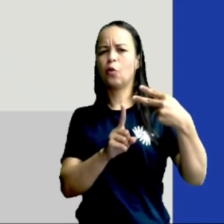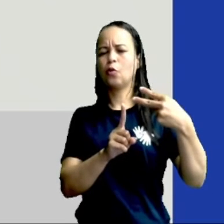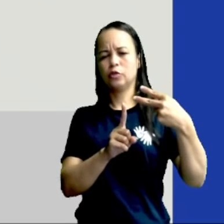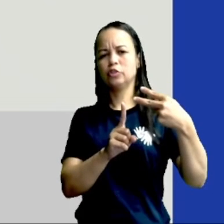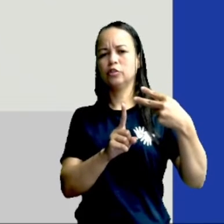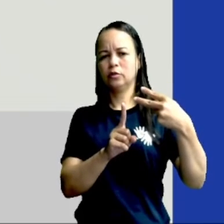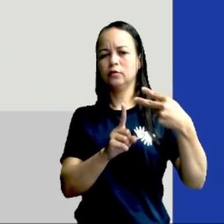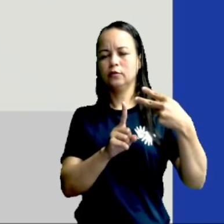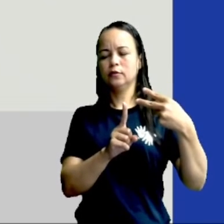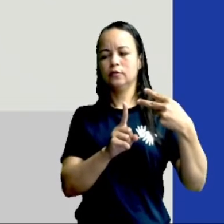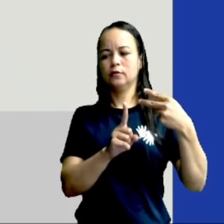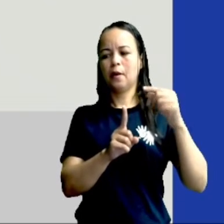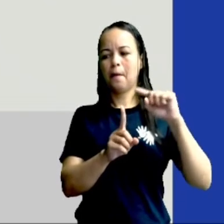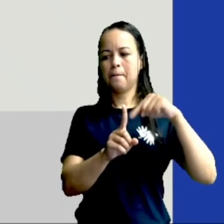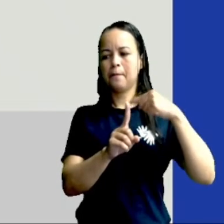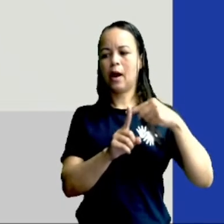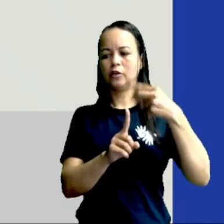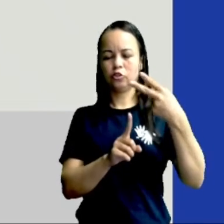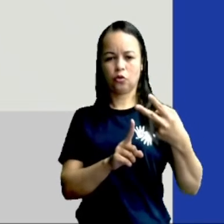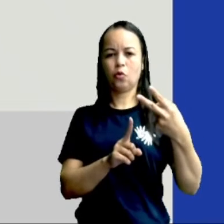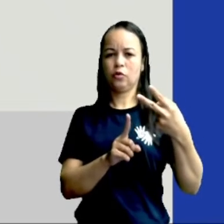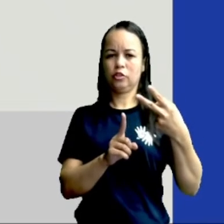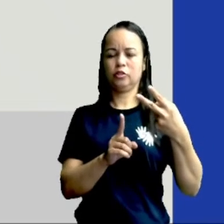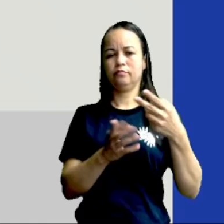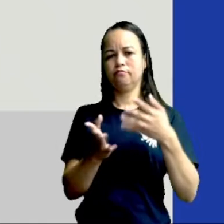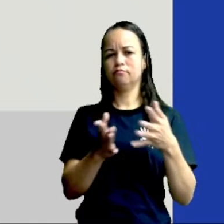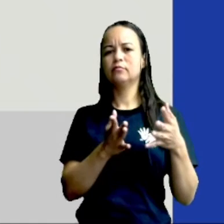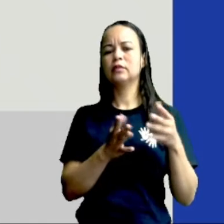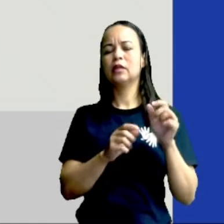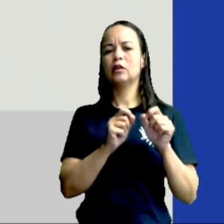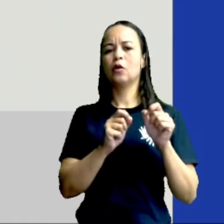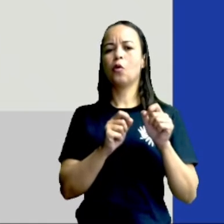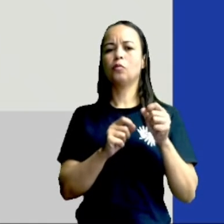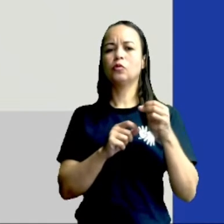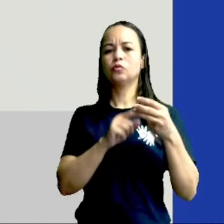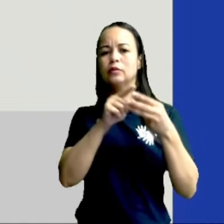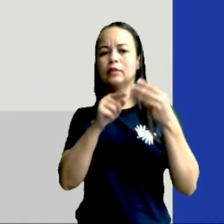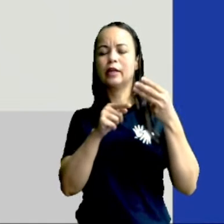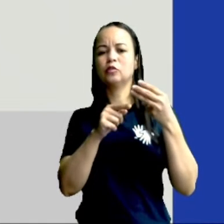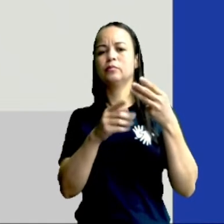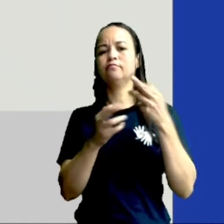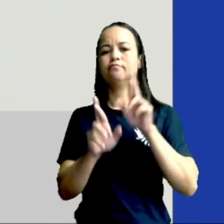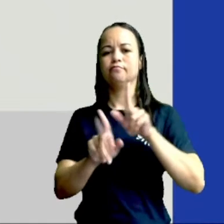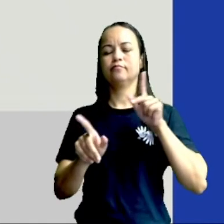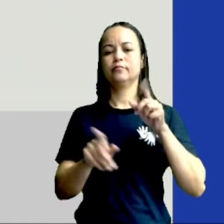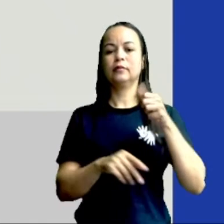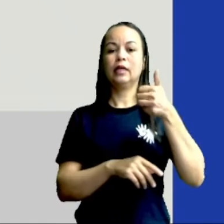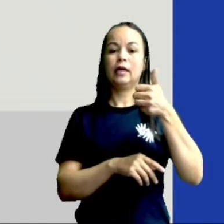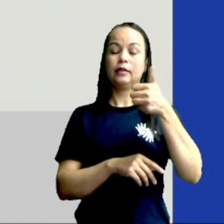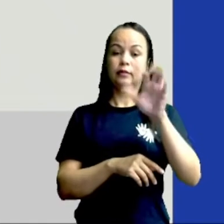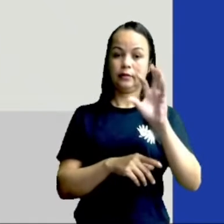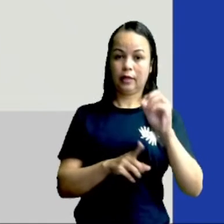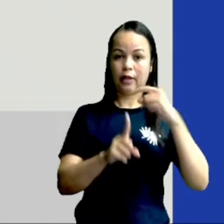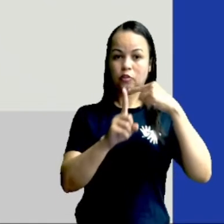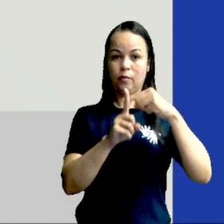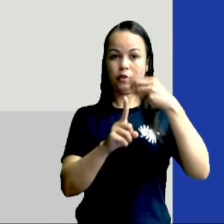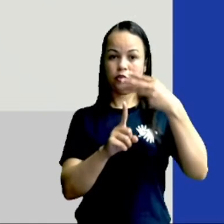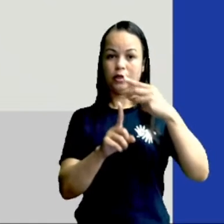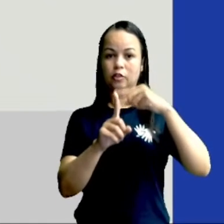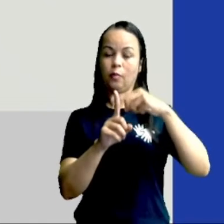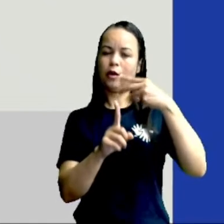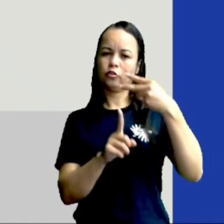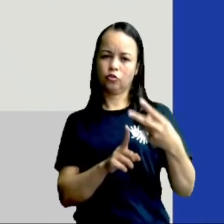parcelas para eu adicionar mais 2. Aqui eu botei como 3 parcelas diferentes, né? 10 mais 3 mais